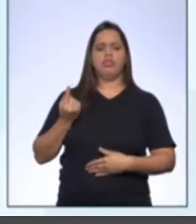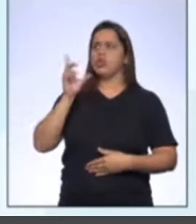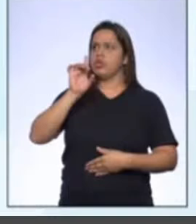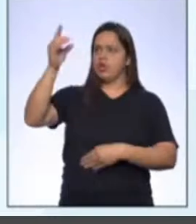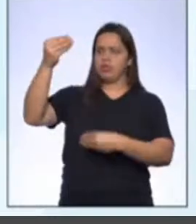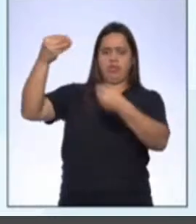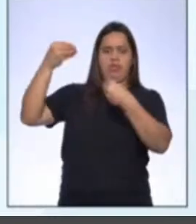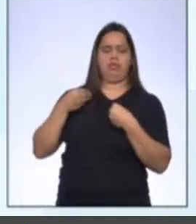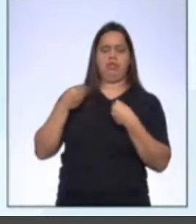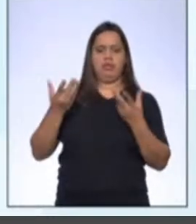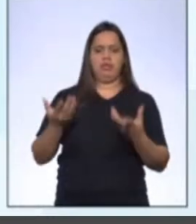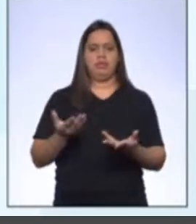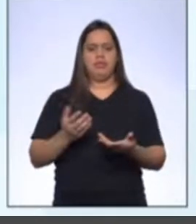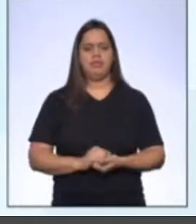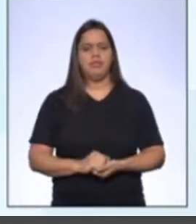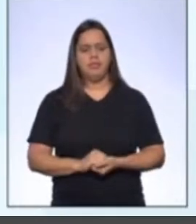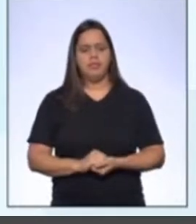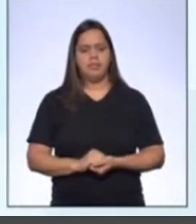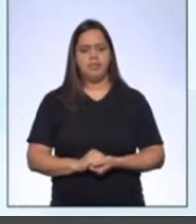deu.